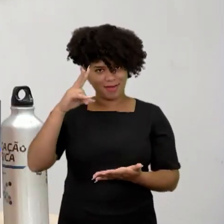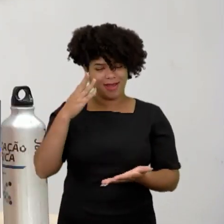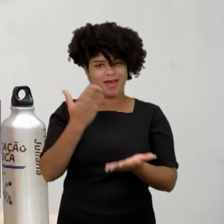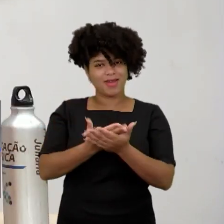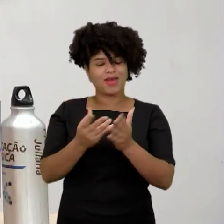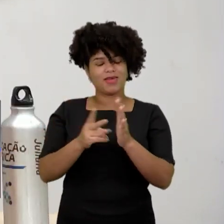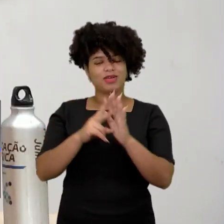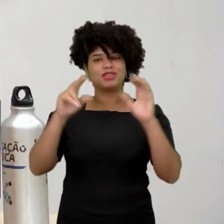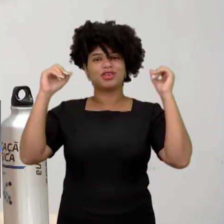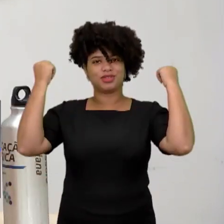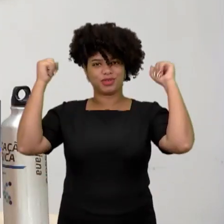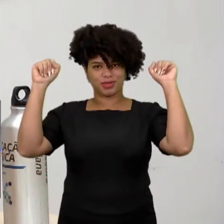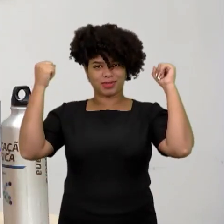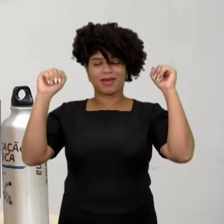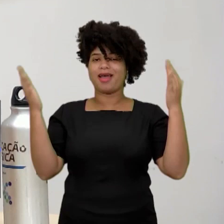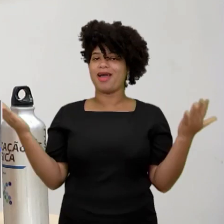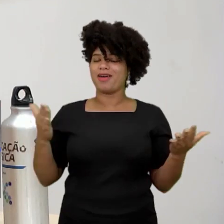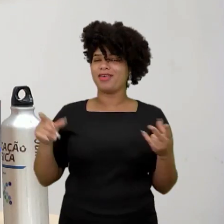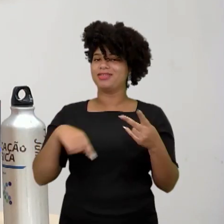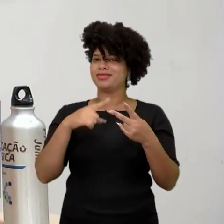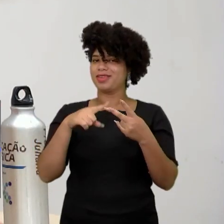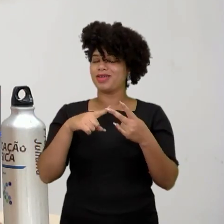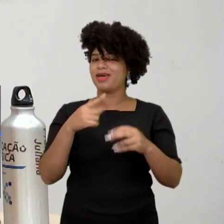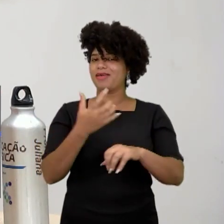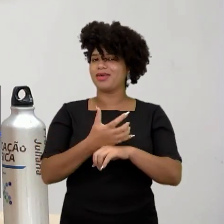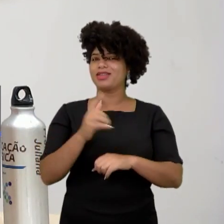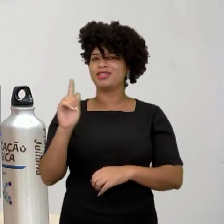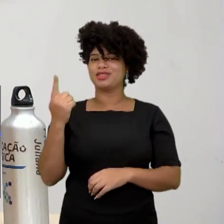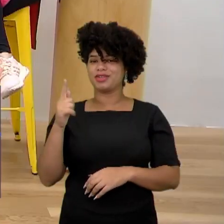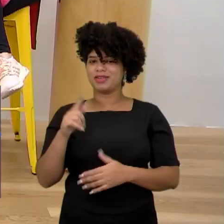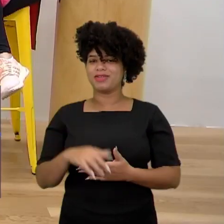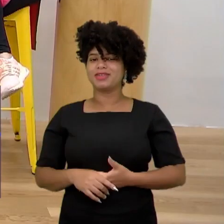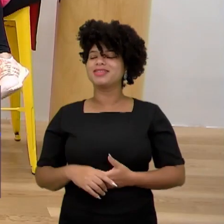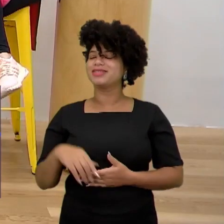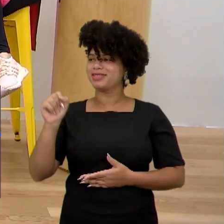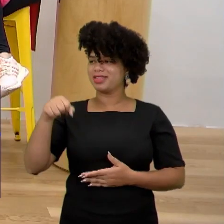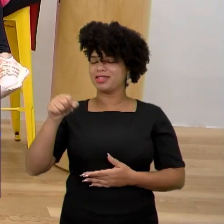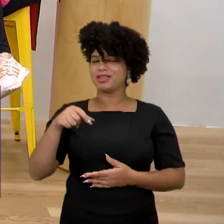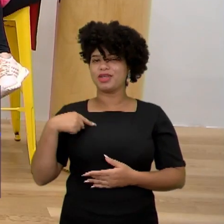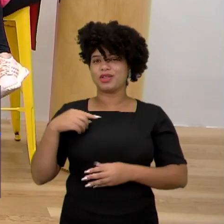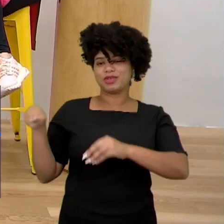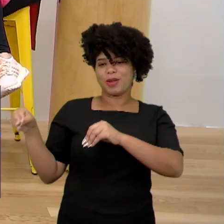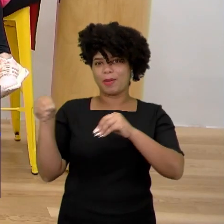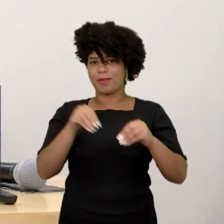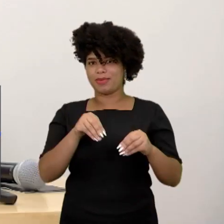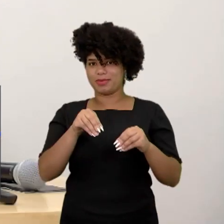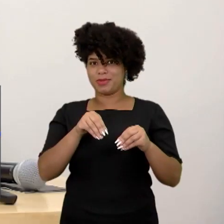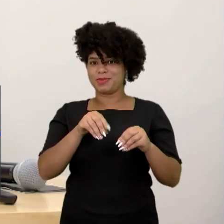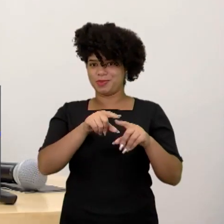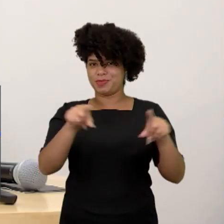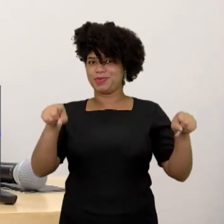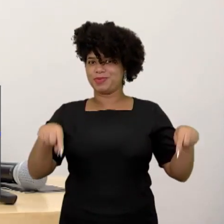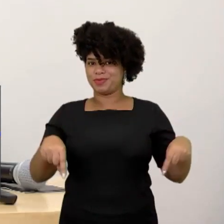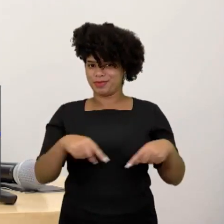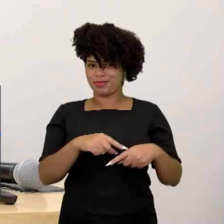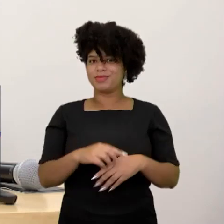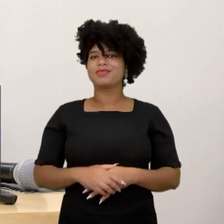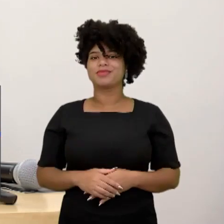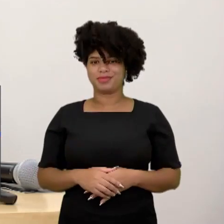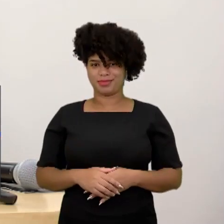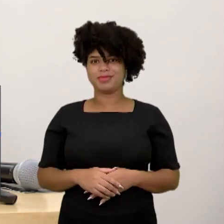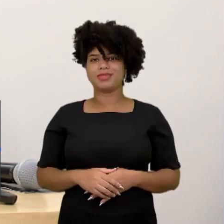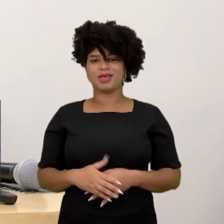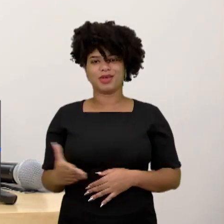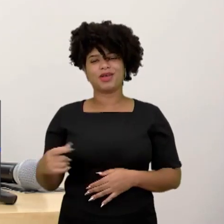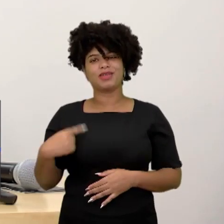física, agora estamos aqui em geografia. É isso aí, né? Mudamos só de estúdios, né? E aí estamos aqui para mais